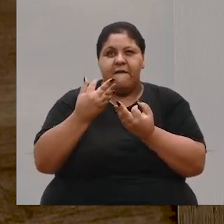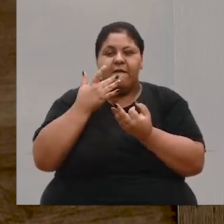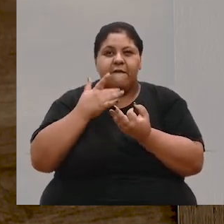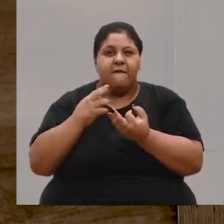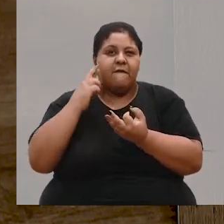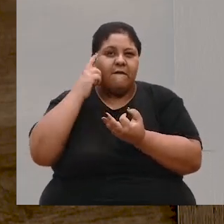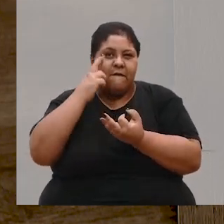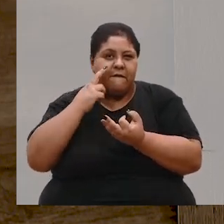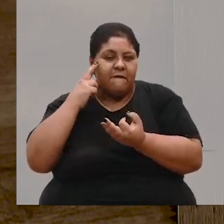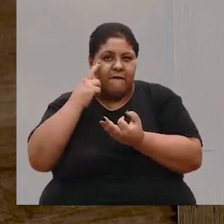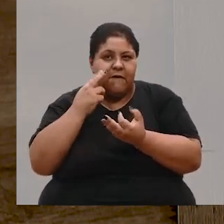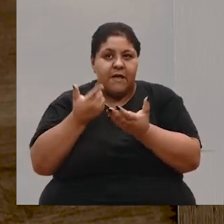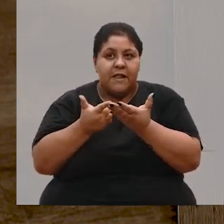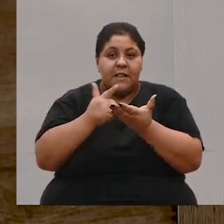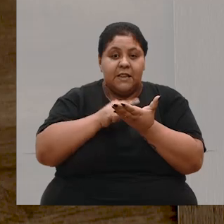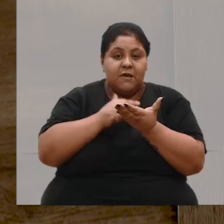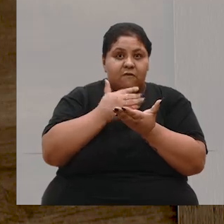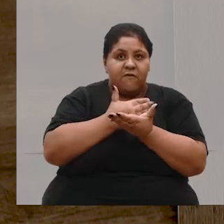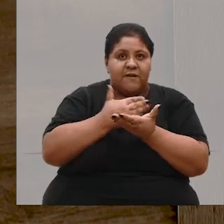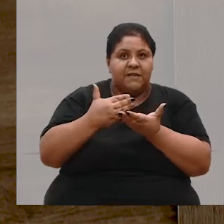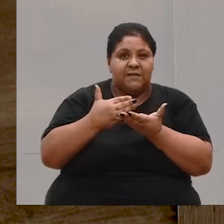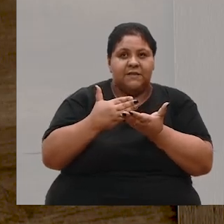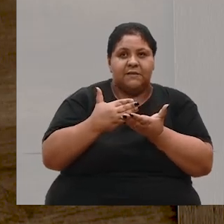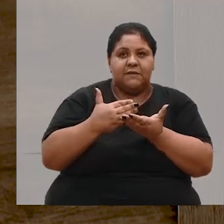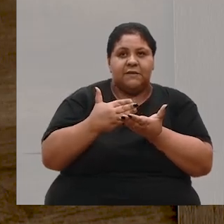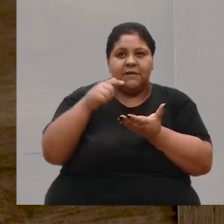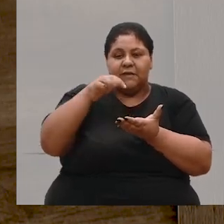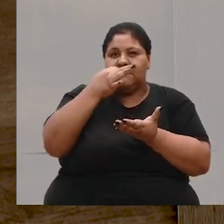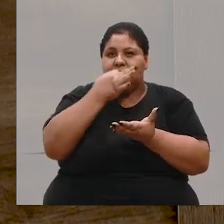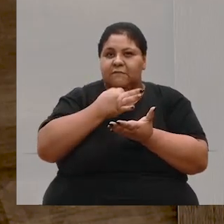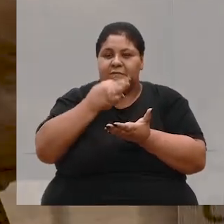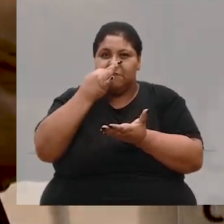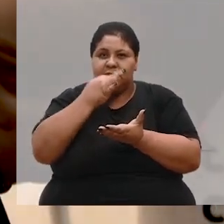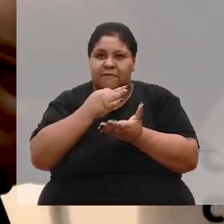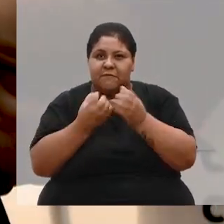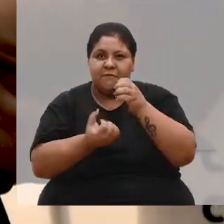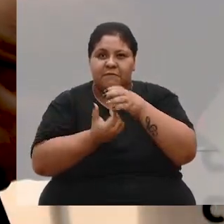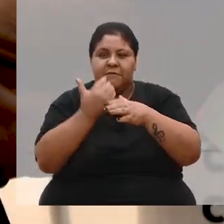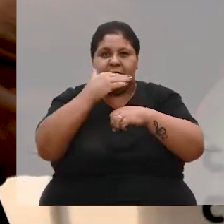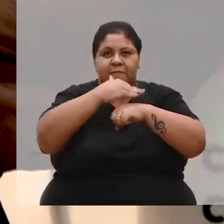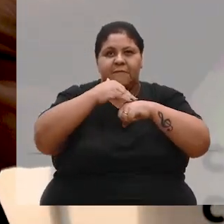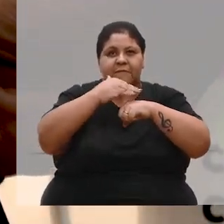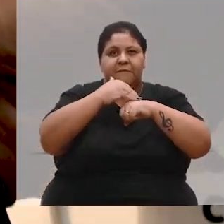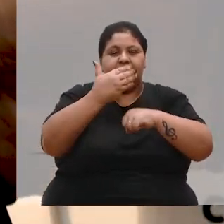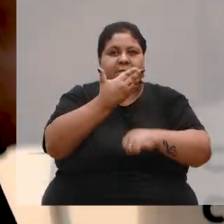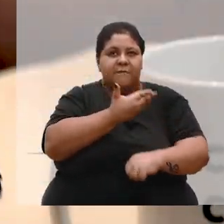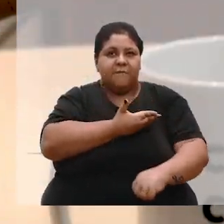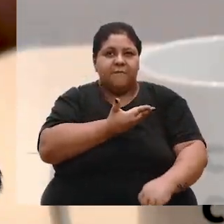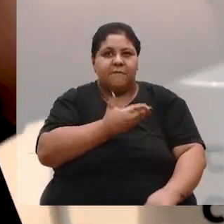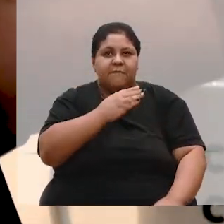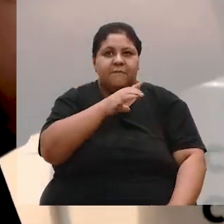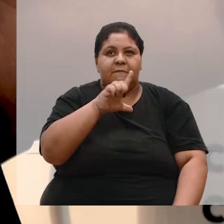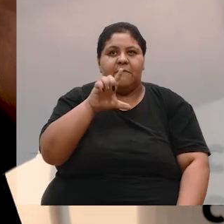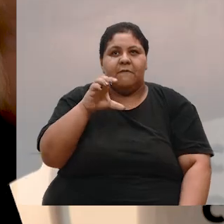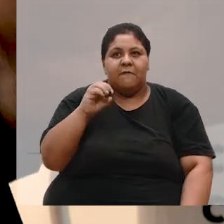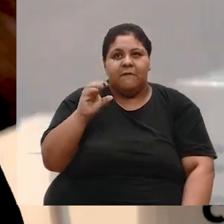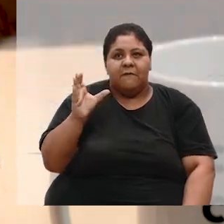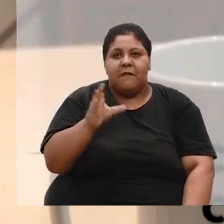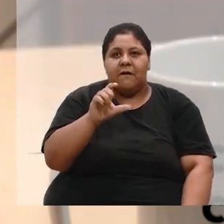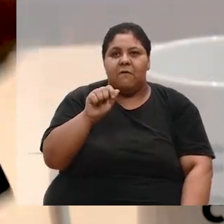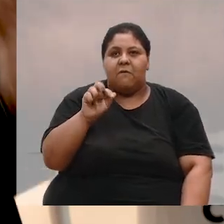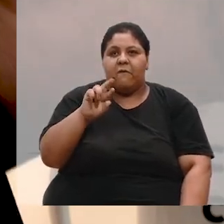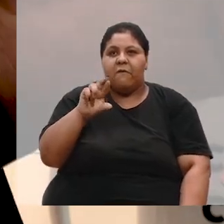ser lançada aqui em Caxias do Sul, idealizada pela nossa querida amiga Cléo Araújo, que preside a